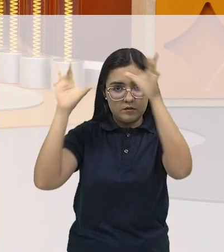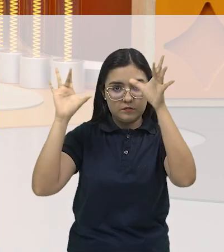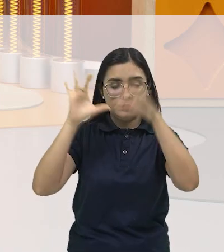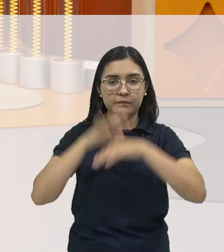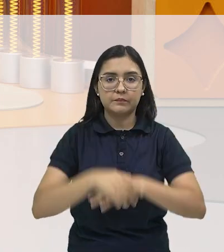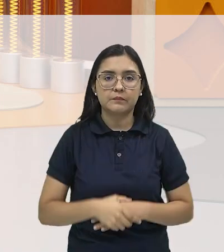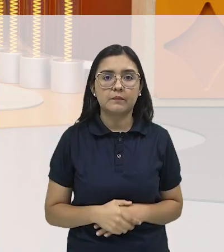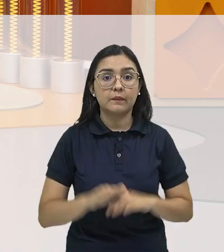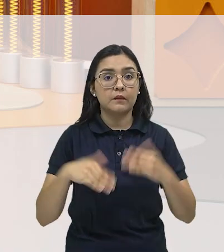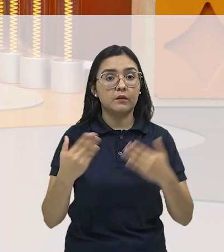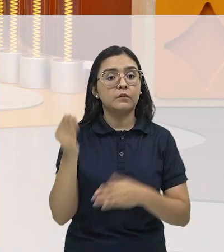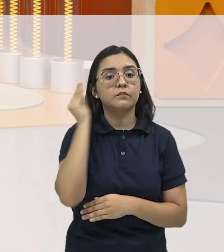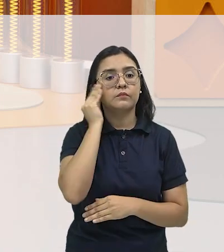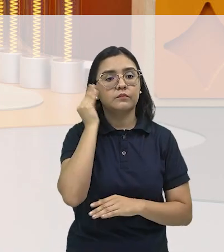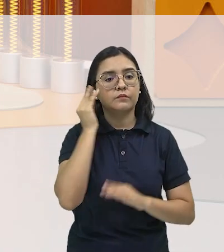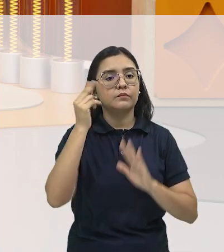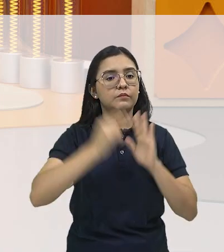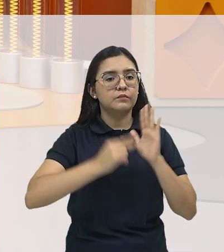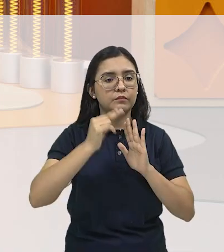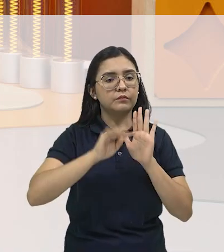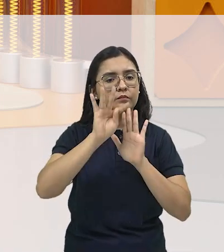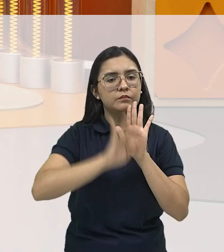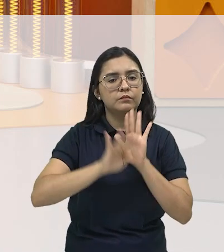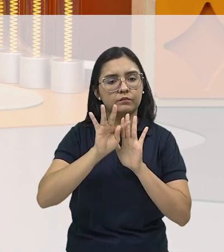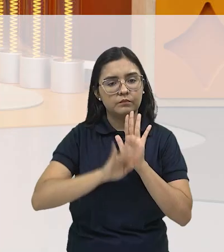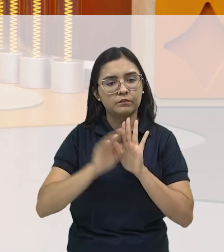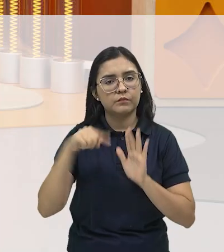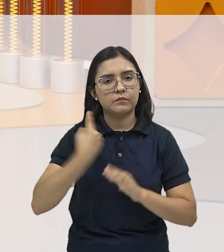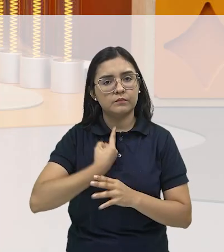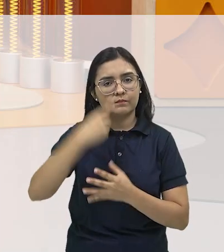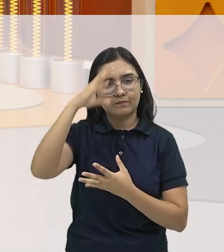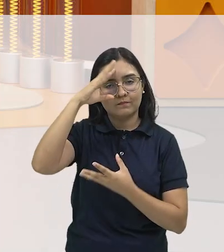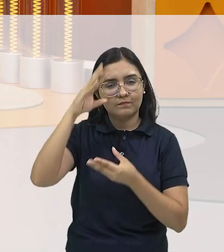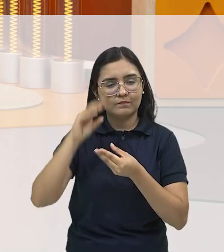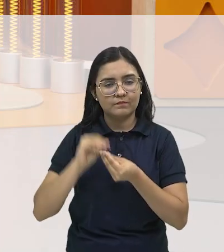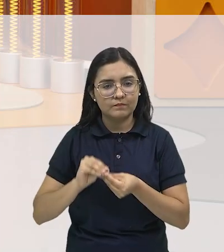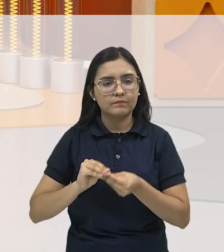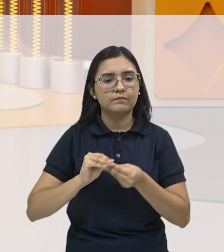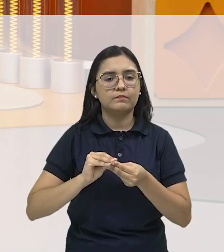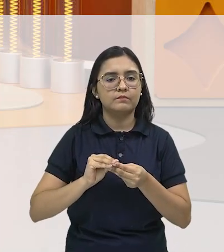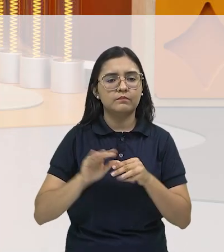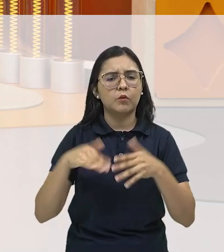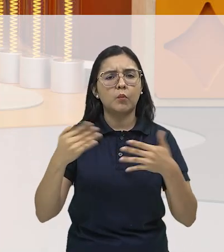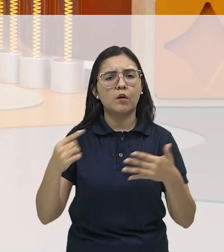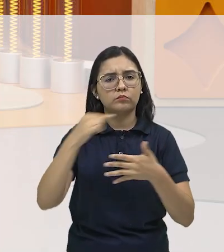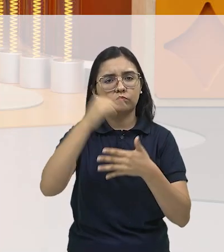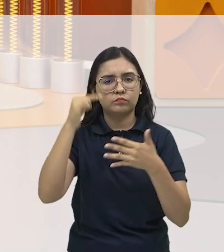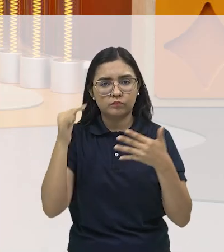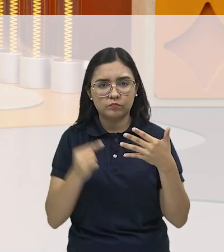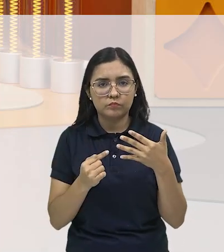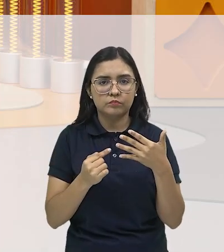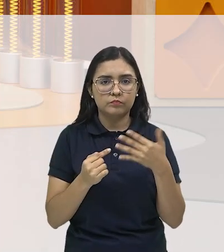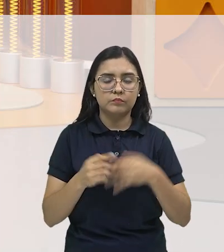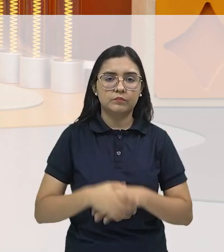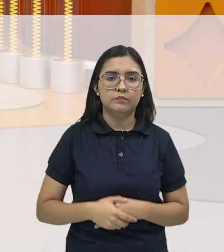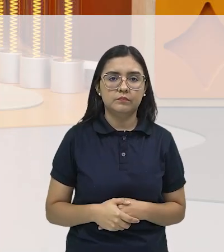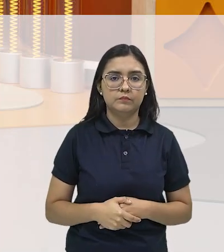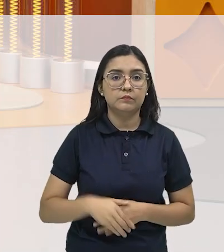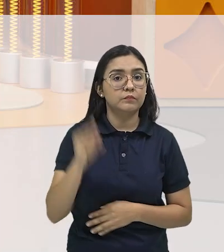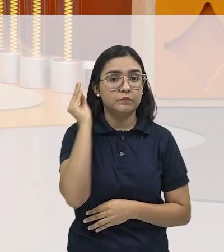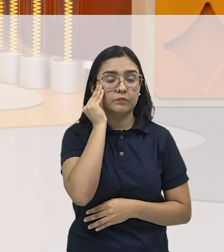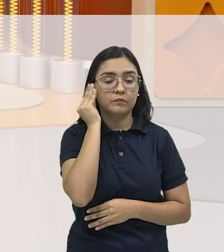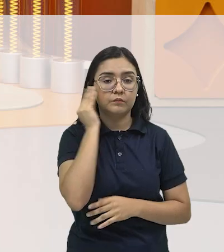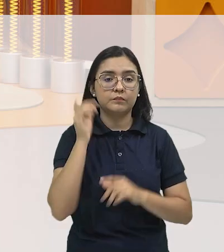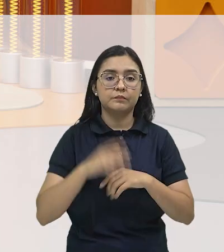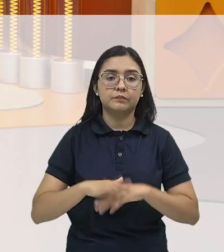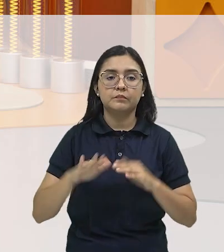bom? Então me acompanha na leitura do texto com calma para a gente entendendo passo a passo quais são essas informações. Olha só,